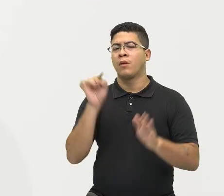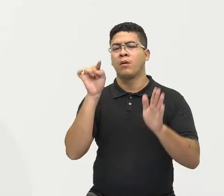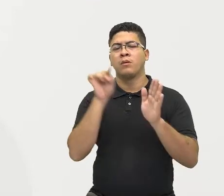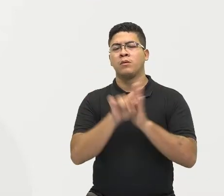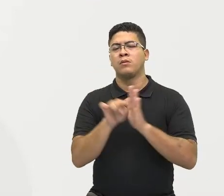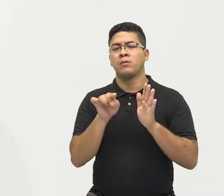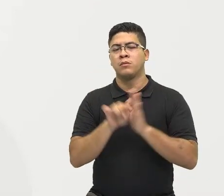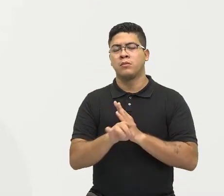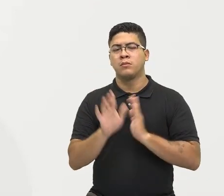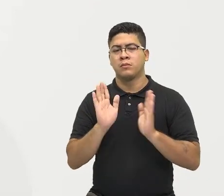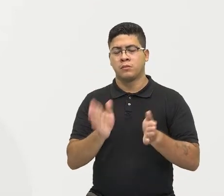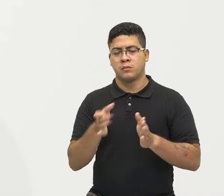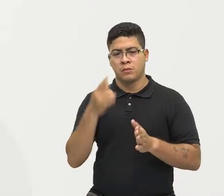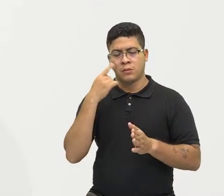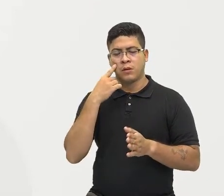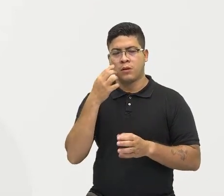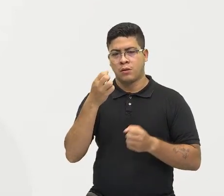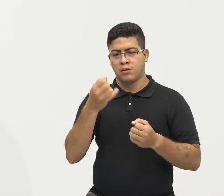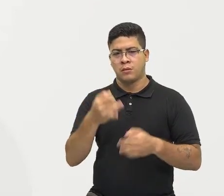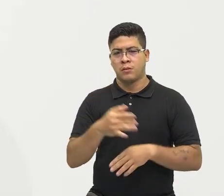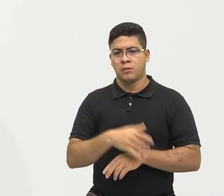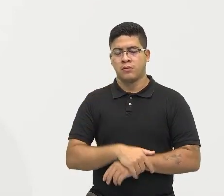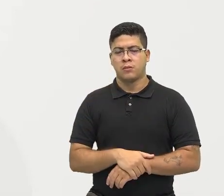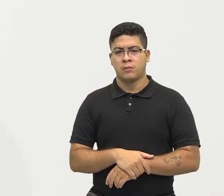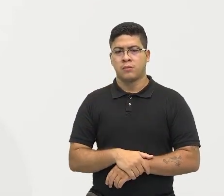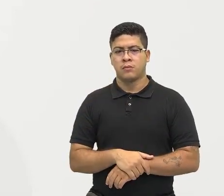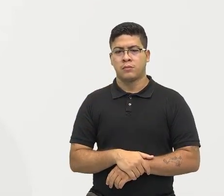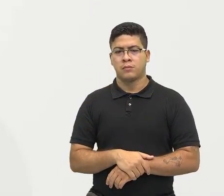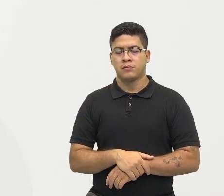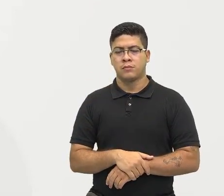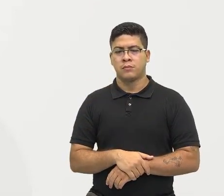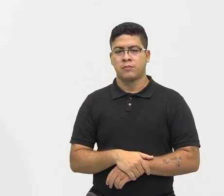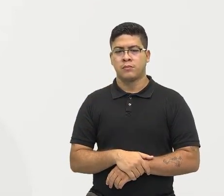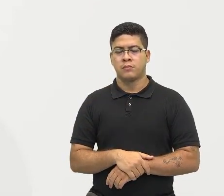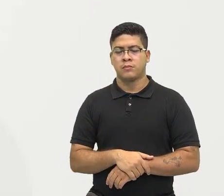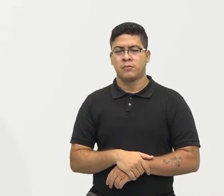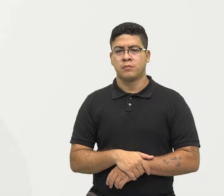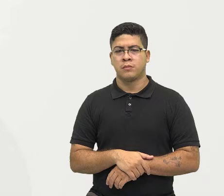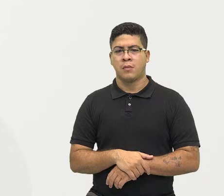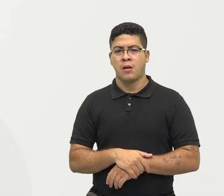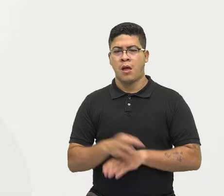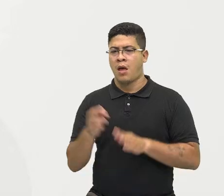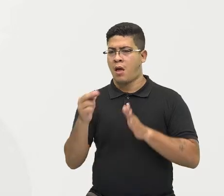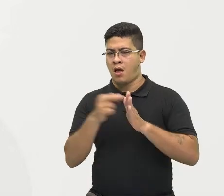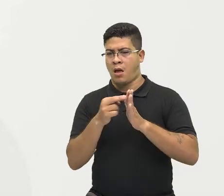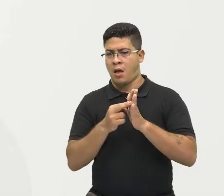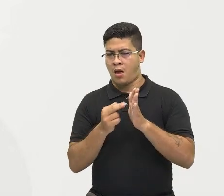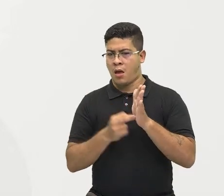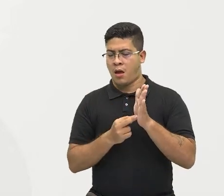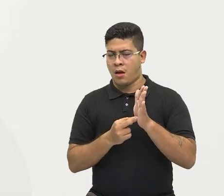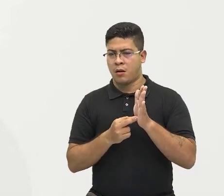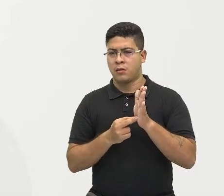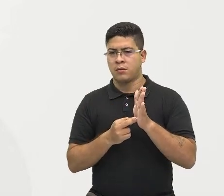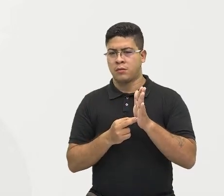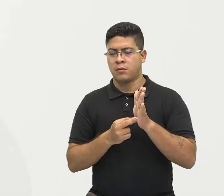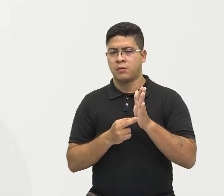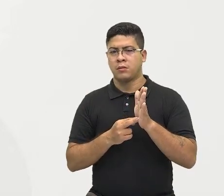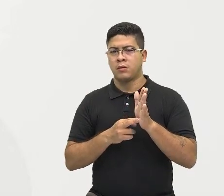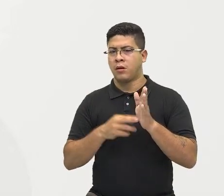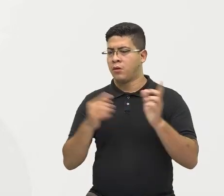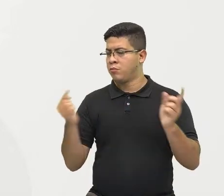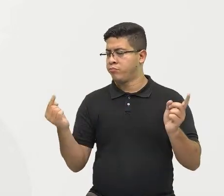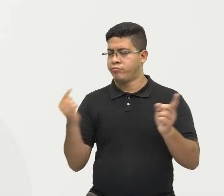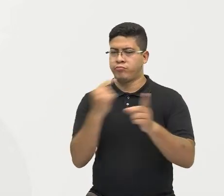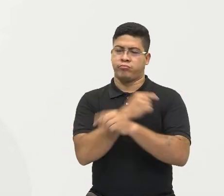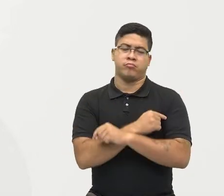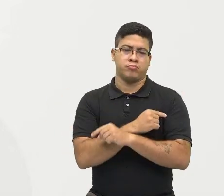Questionamentos e reflexões, já falei aqui para vocês, oposição às normas e às